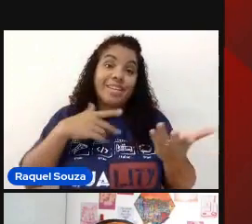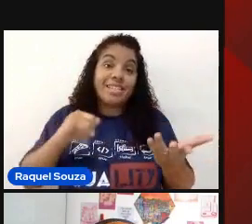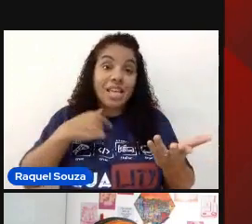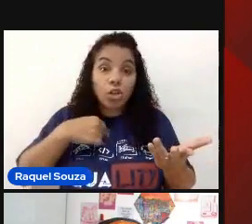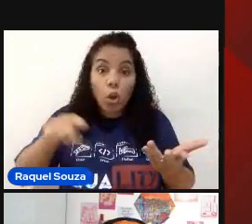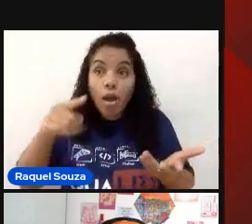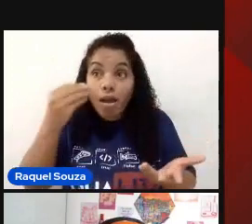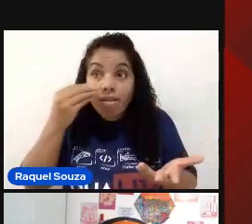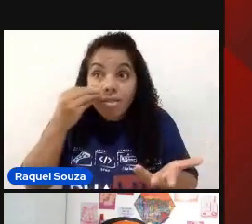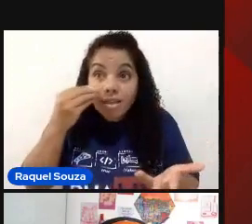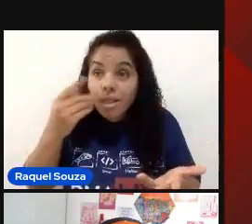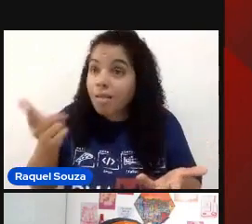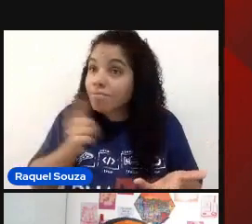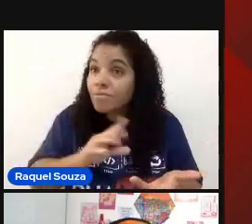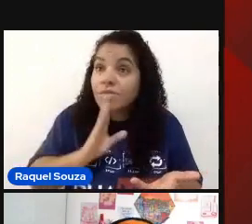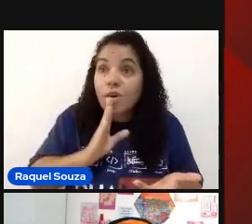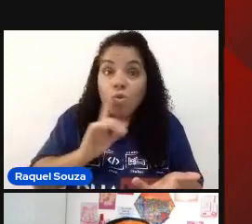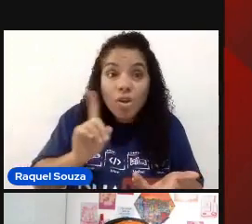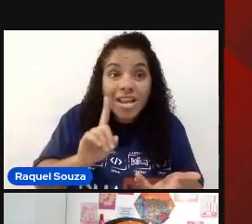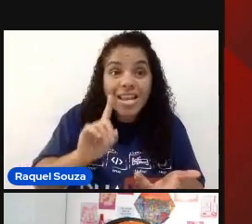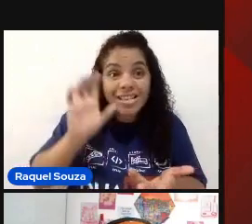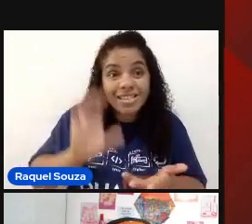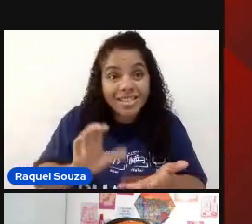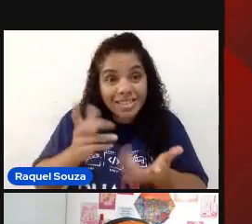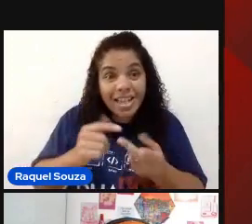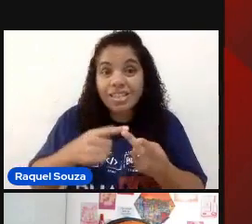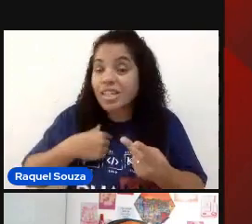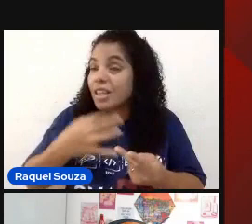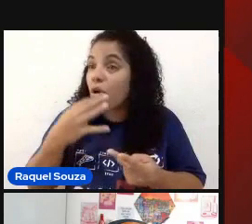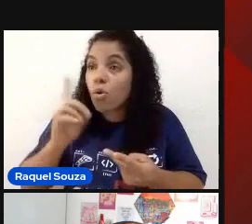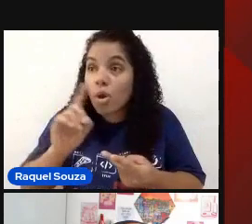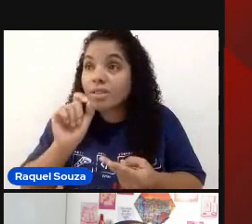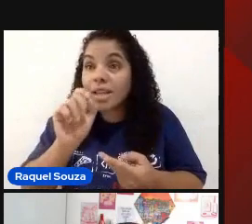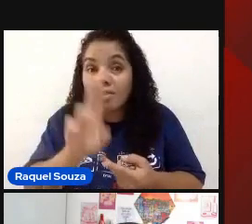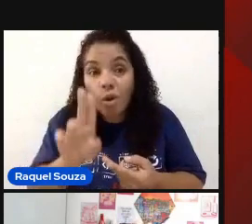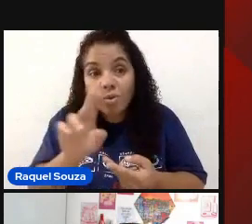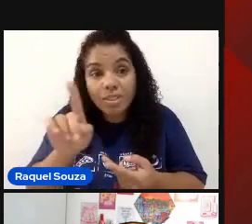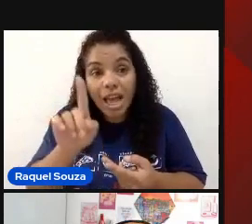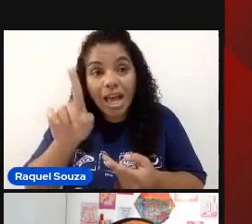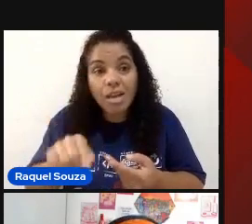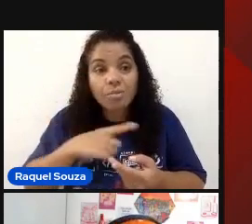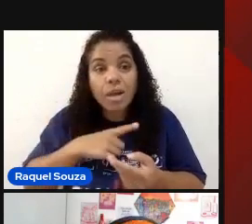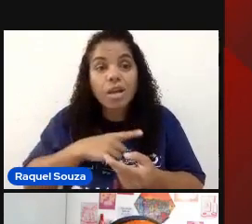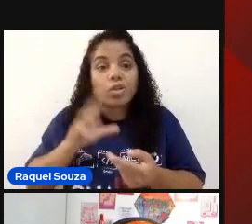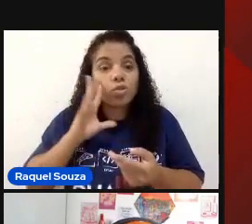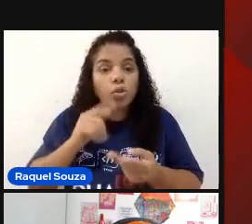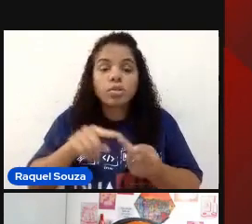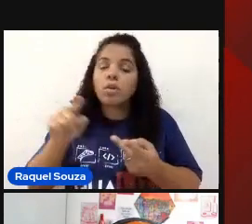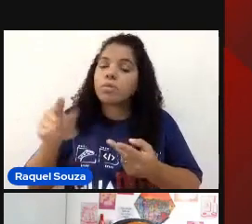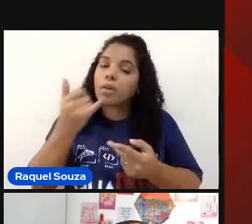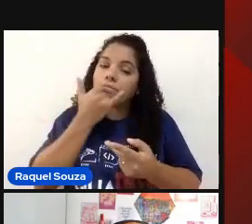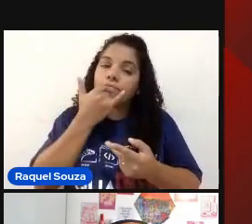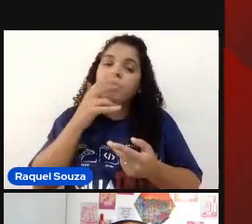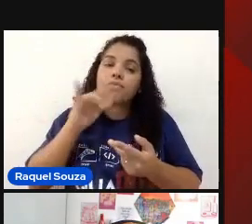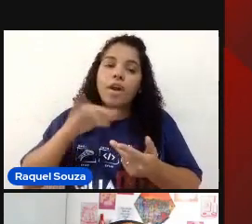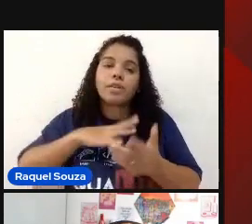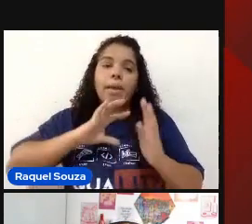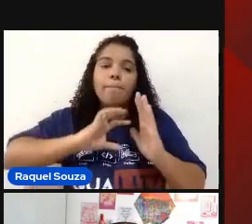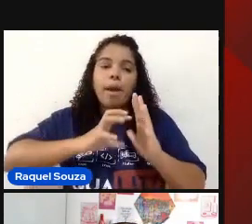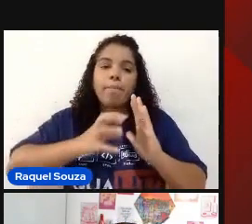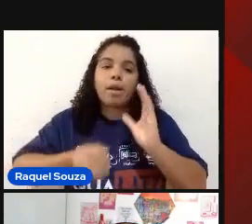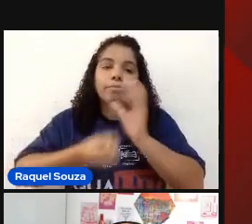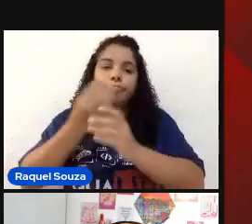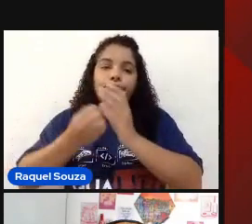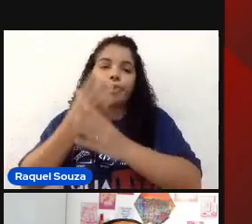sem conhecer o meu cliente, sem conhecer quem de fato vai usar a minha solução, a tendência é que a minha solução tenha muitos bugs. Agora, se